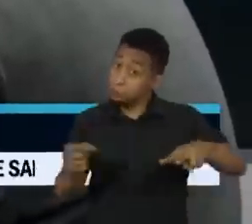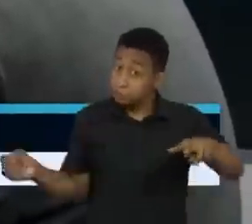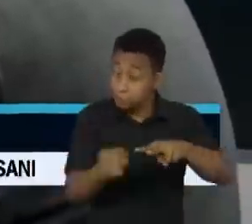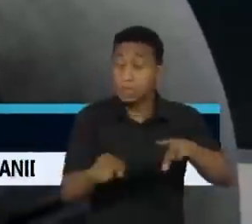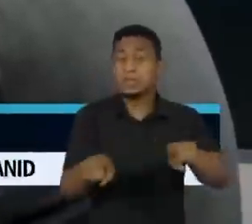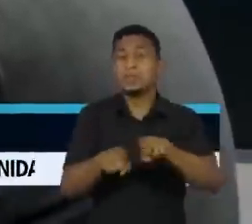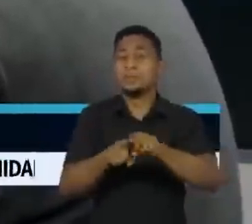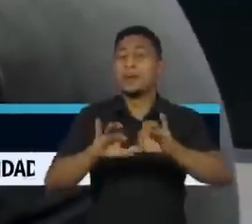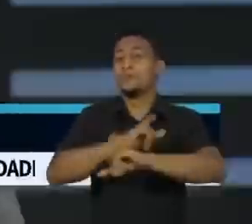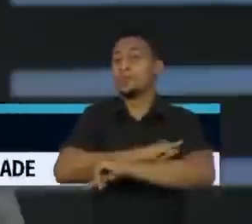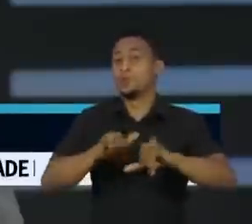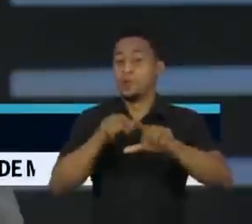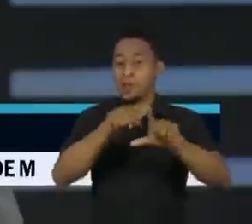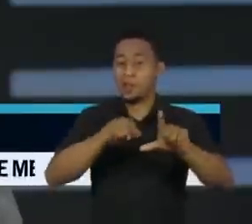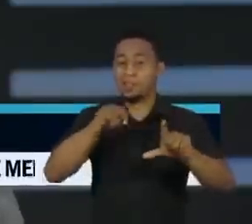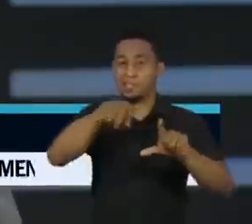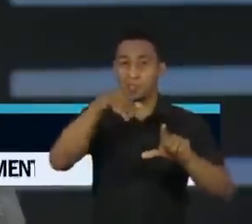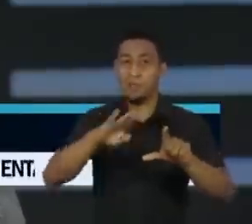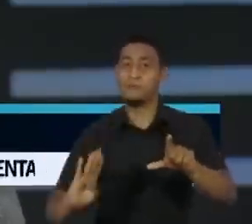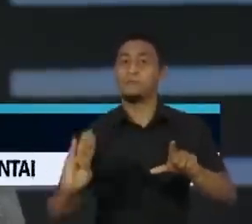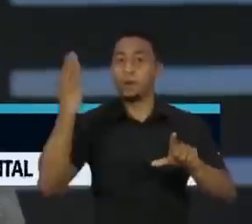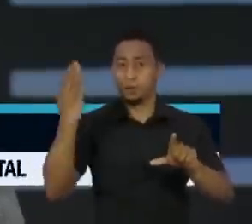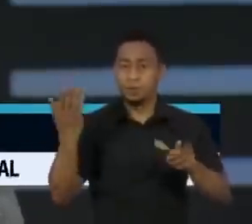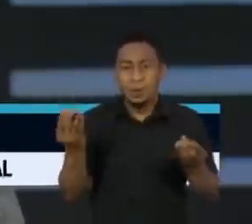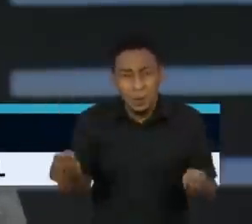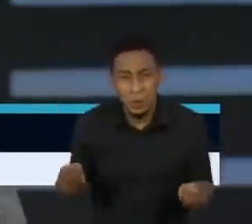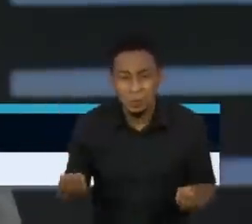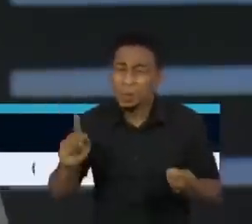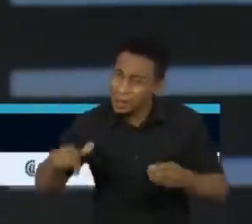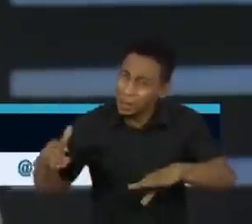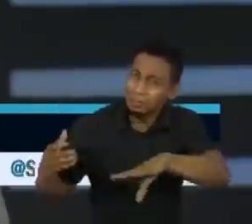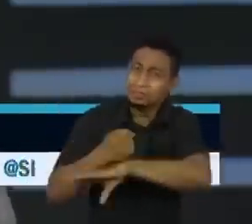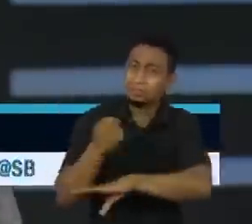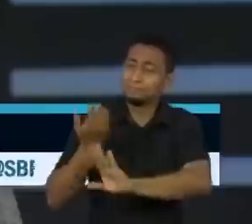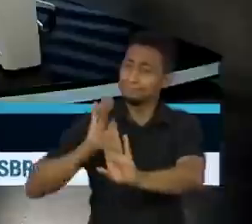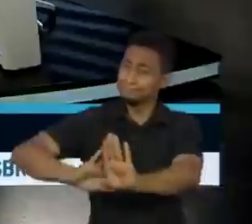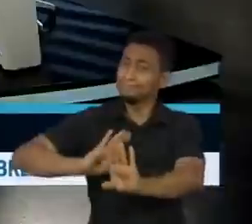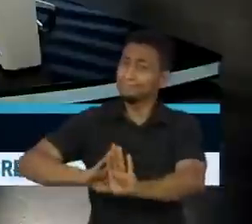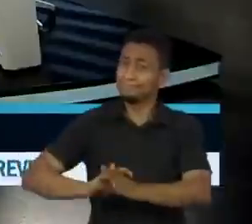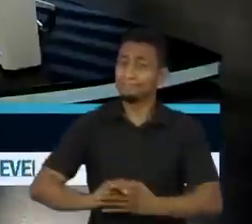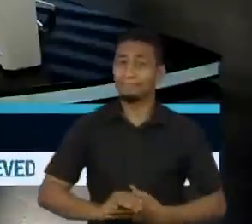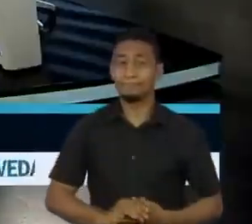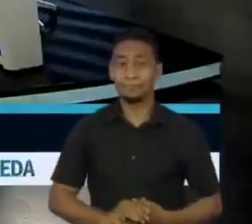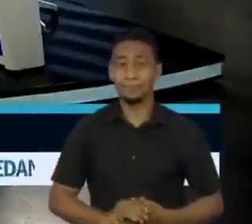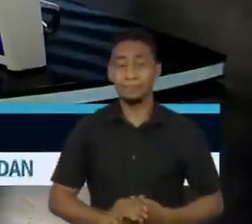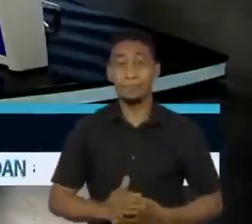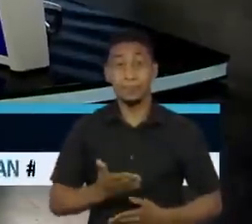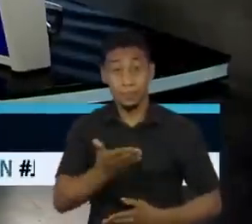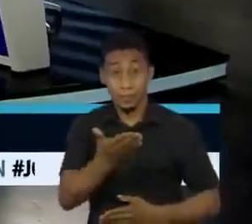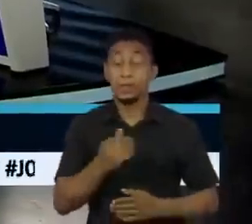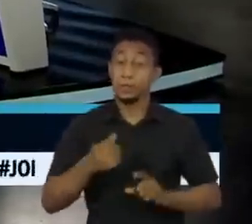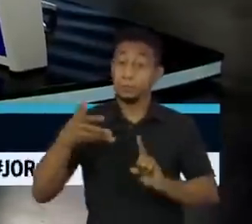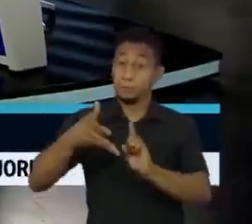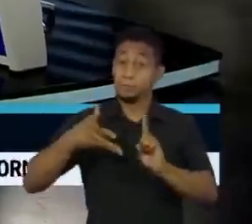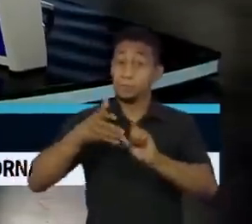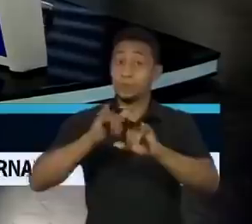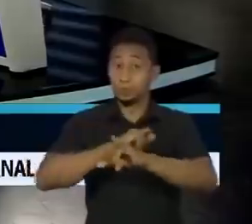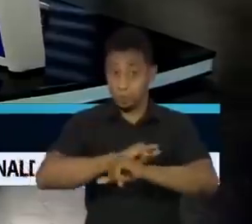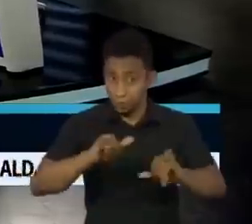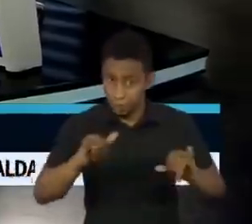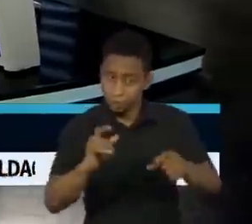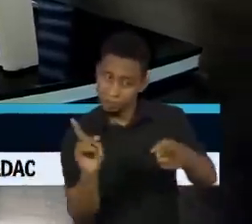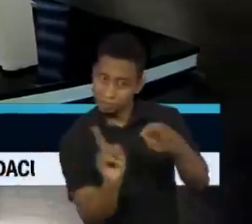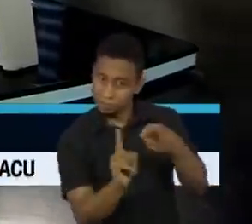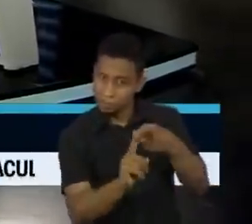vão ser uma fraude. É preciso mais alguma coisa para dizer que não há um golpe de Estado em andamento? Professor Vilhena, os discursos do presidente ameaçando o STF